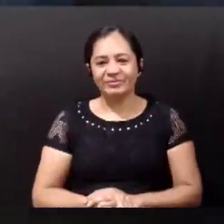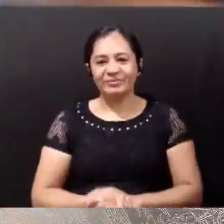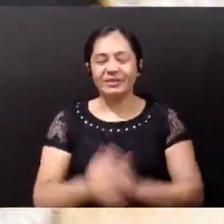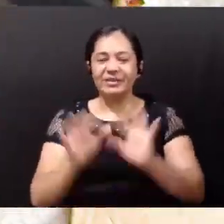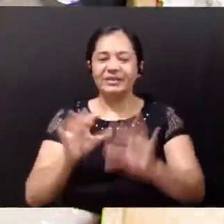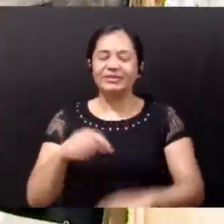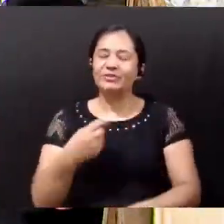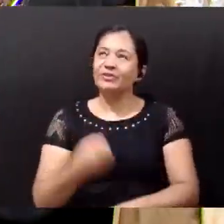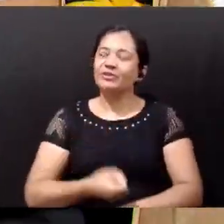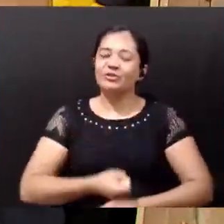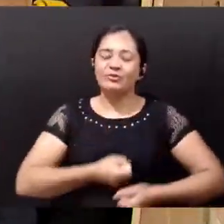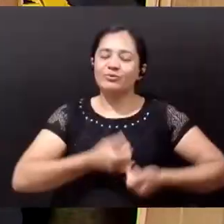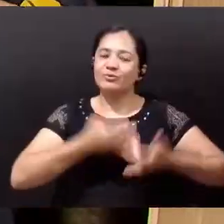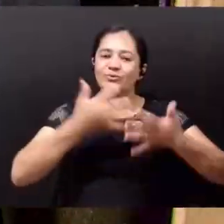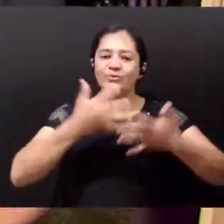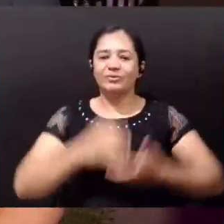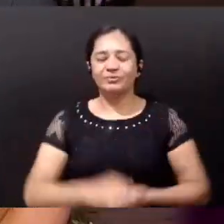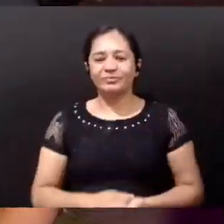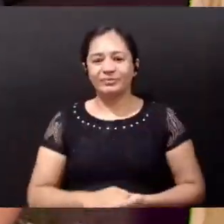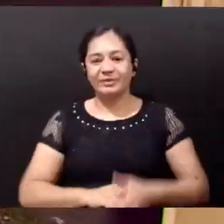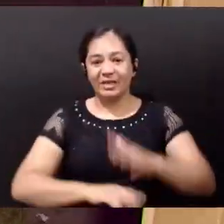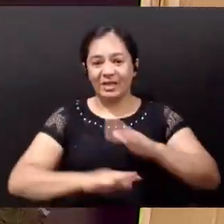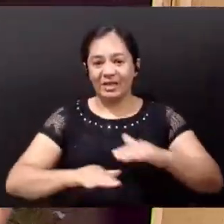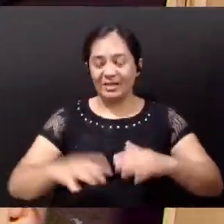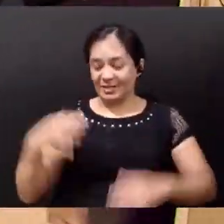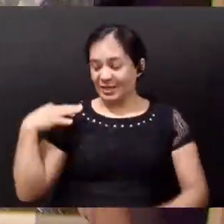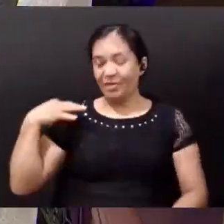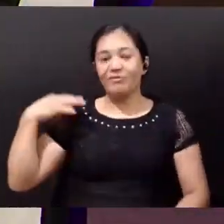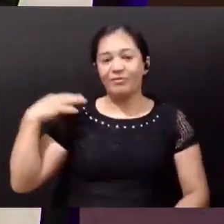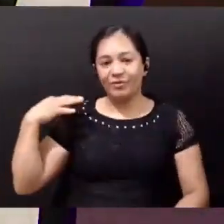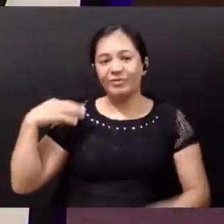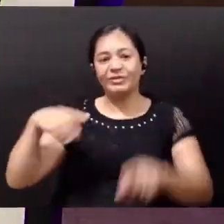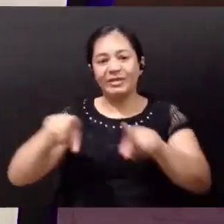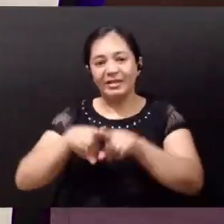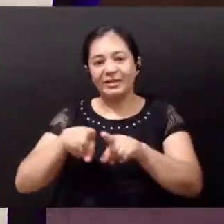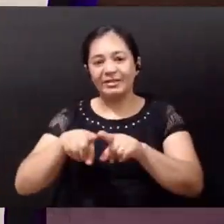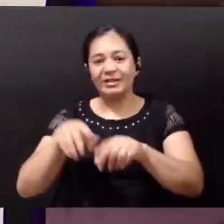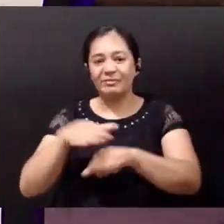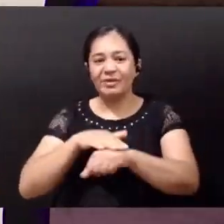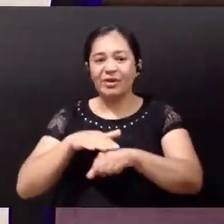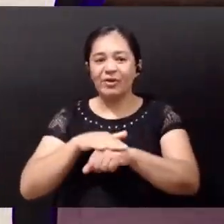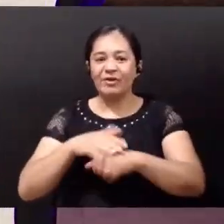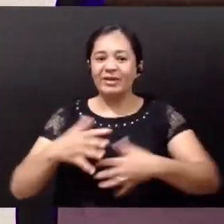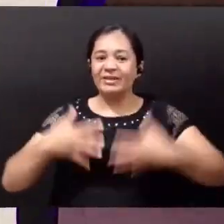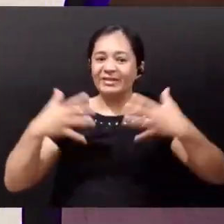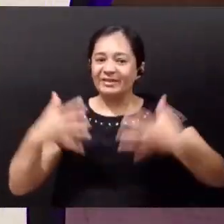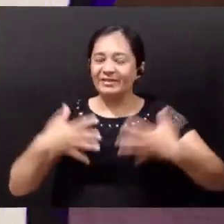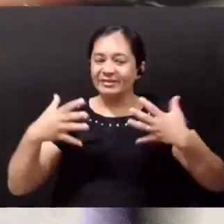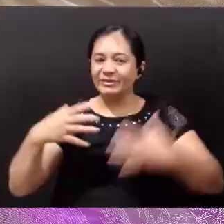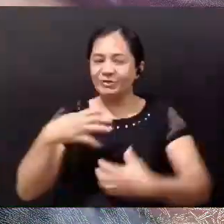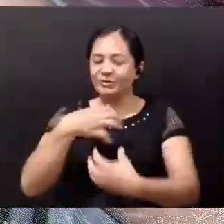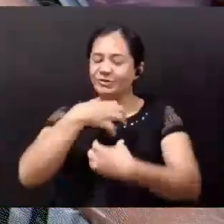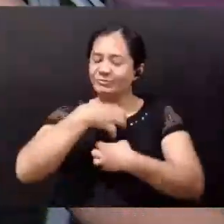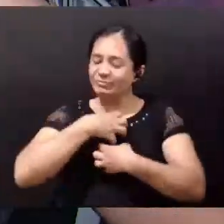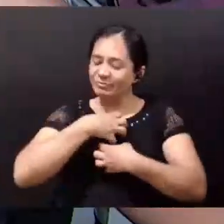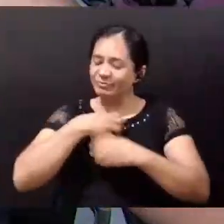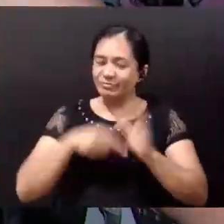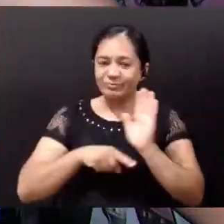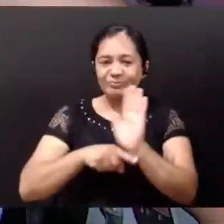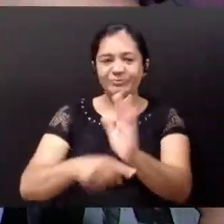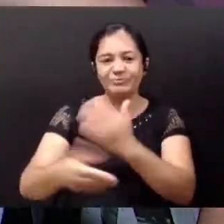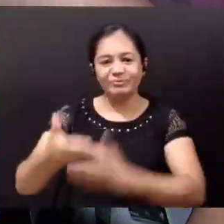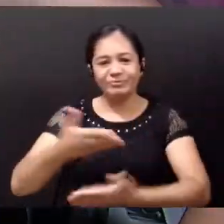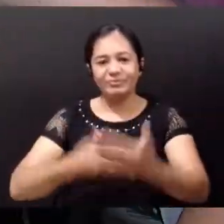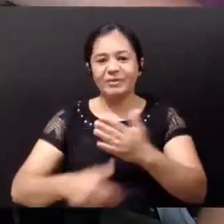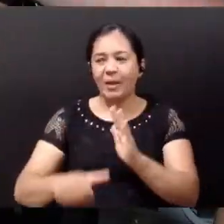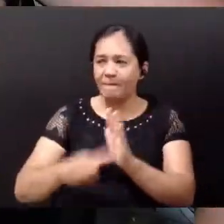né? As crianças voluntárias também falam com entusiasmo deste sentimento de ajudar o próximo. Primeira vez que você